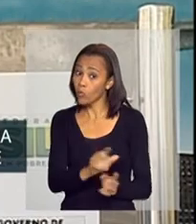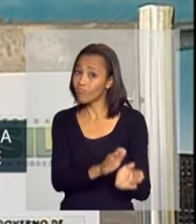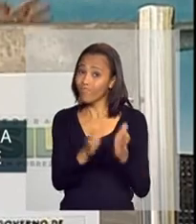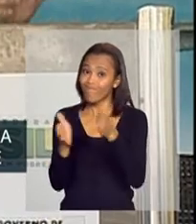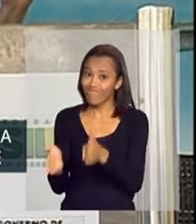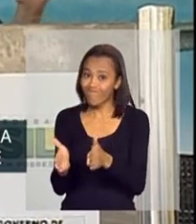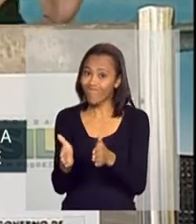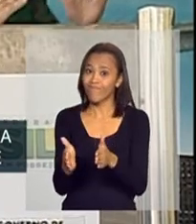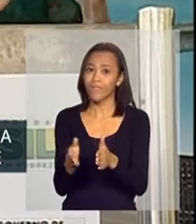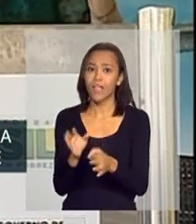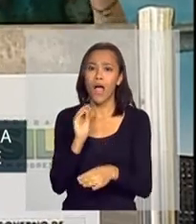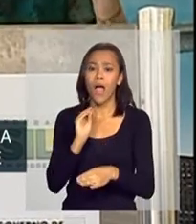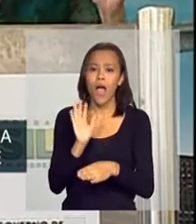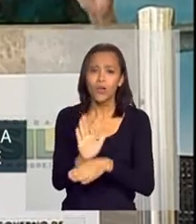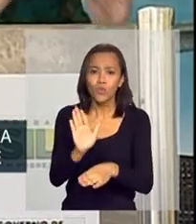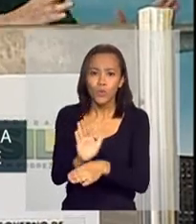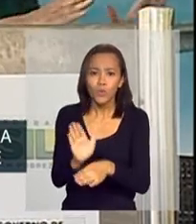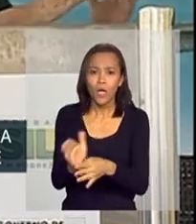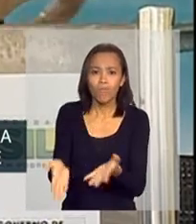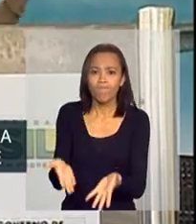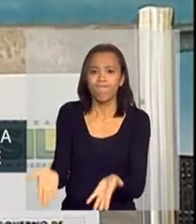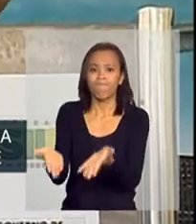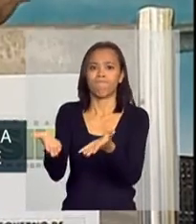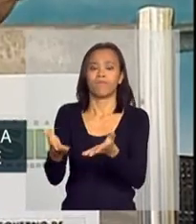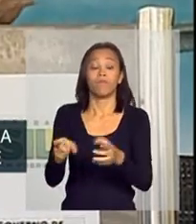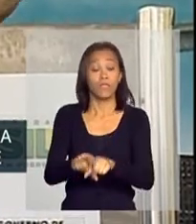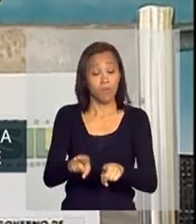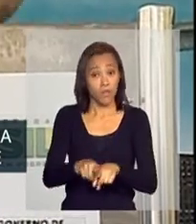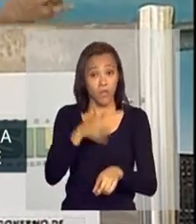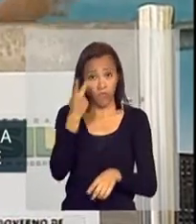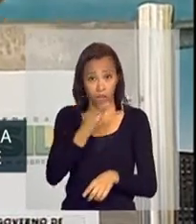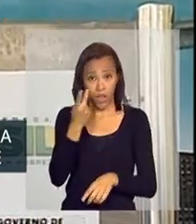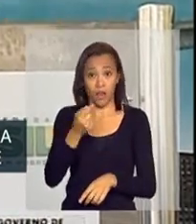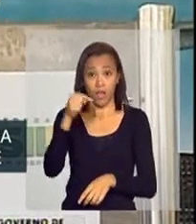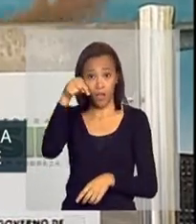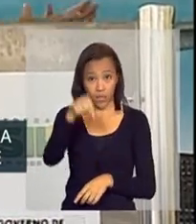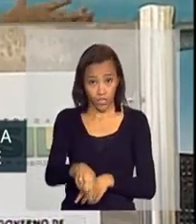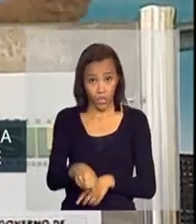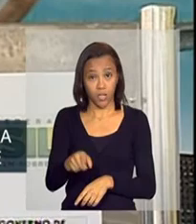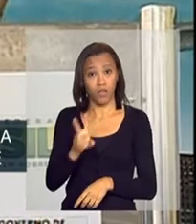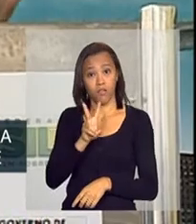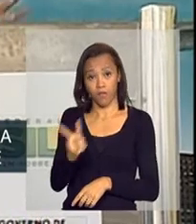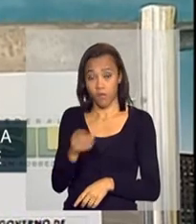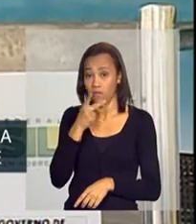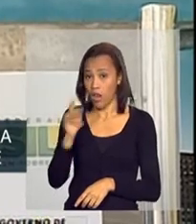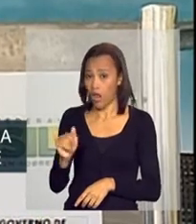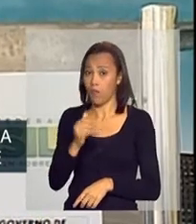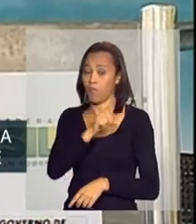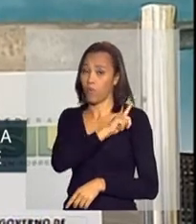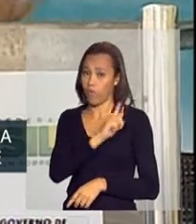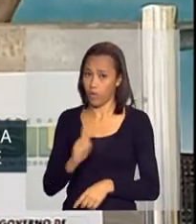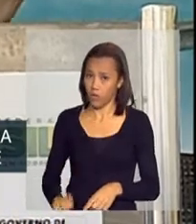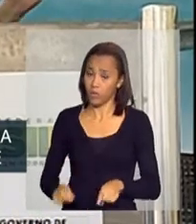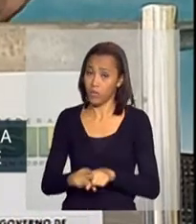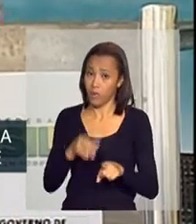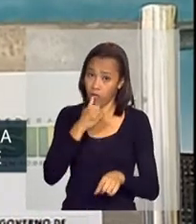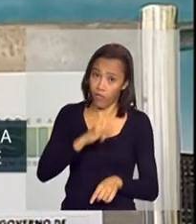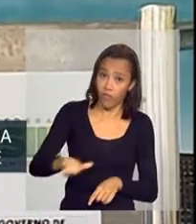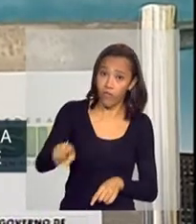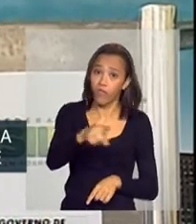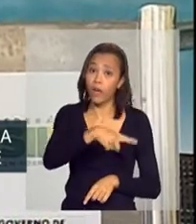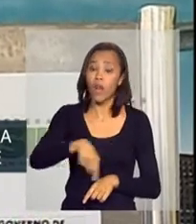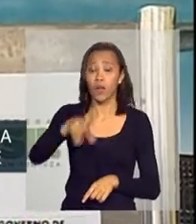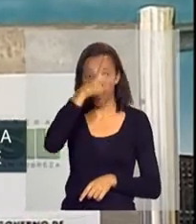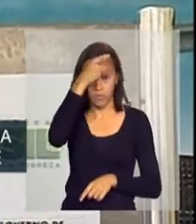recuperação. E queremos dizer o seguinte também aqui para o governador e para os prefeitos que